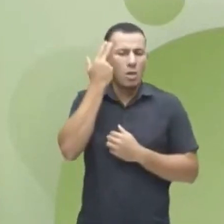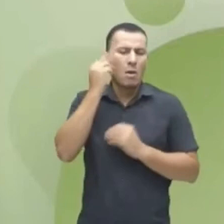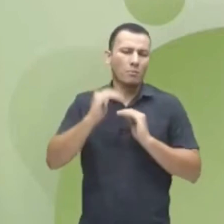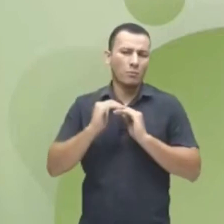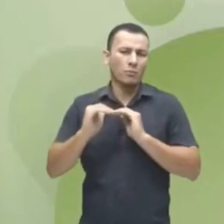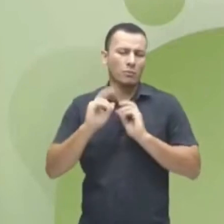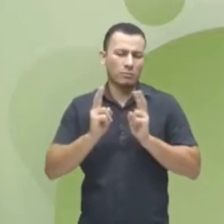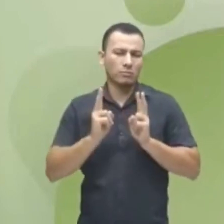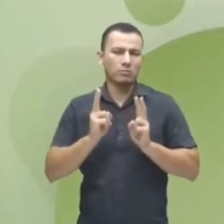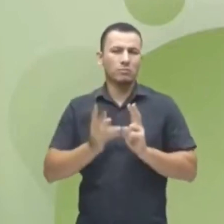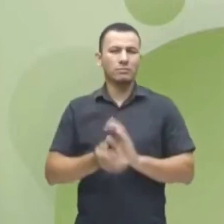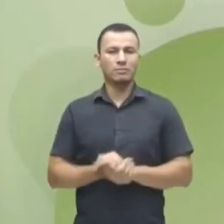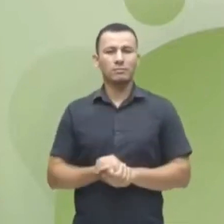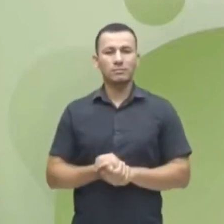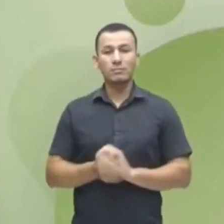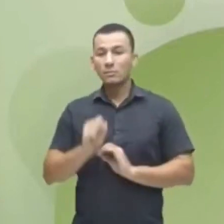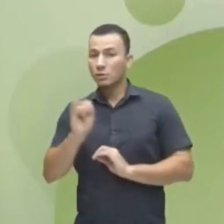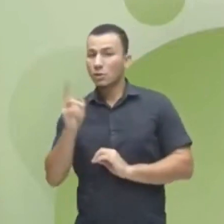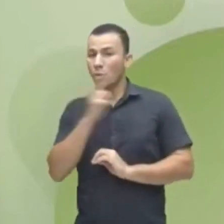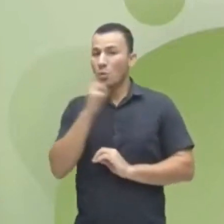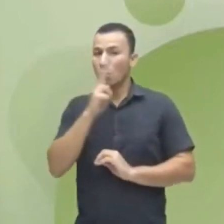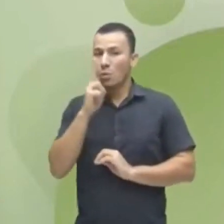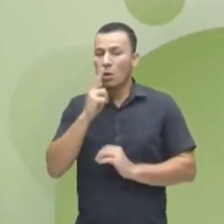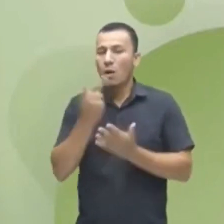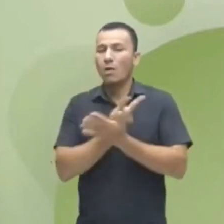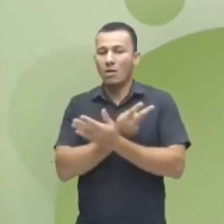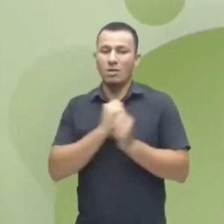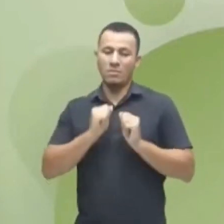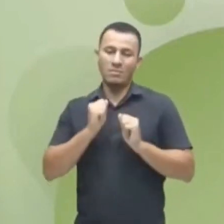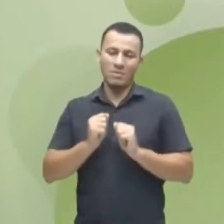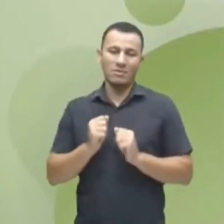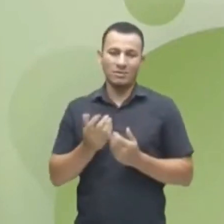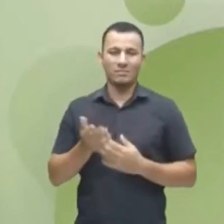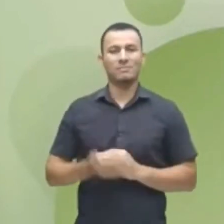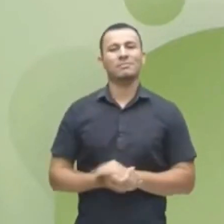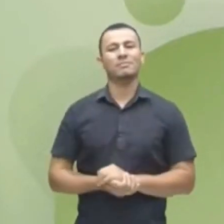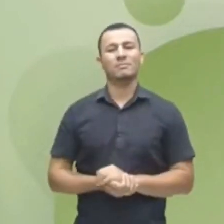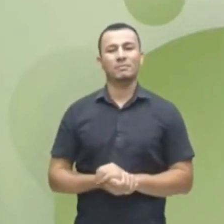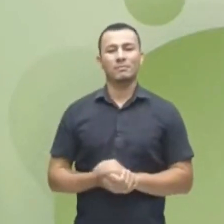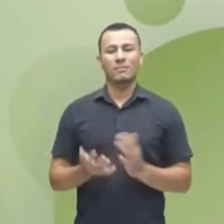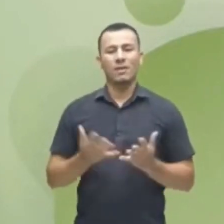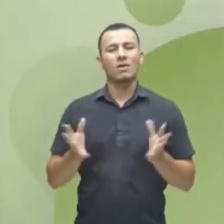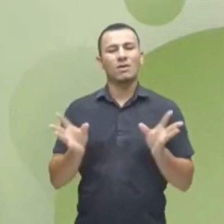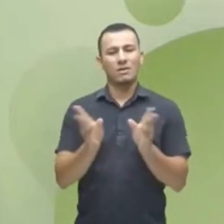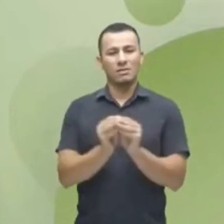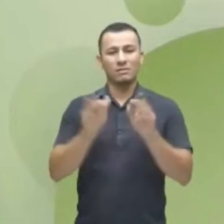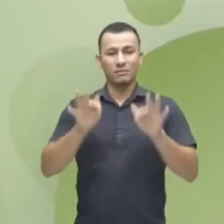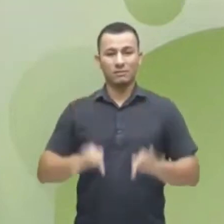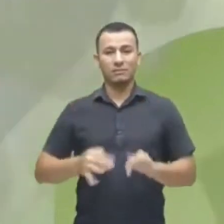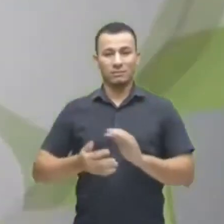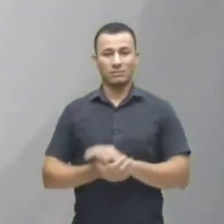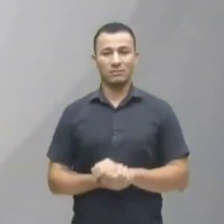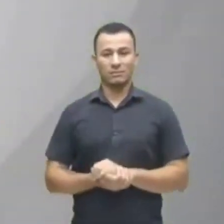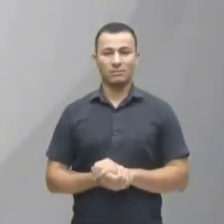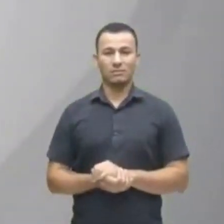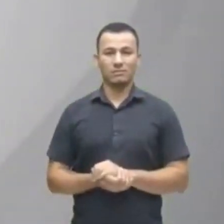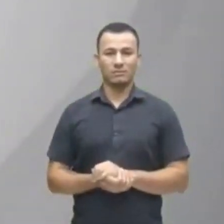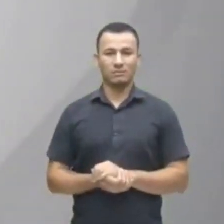normalidade. Numa urgência, nós podemos fazer isso, tudo bem? Vamos para as considerações finais.